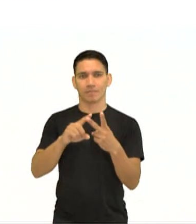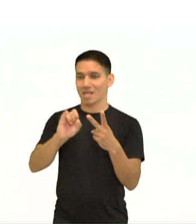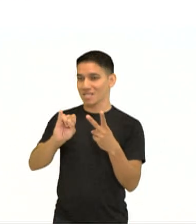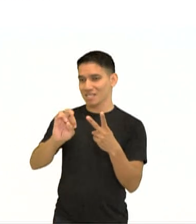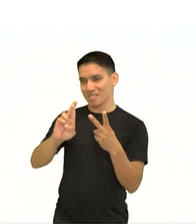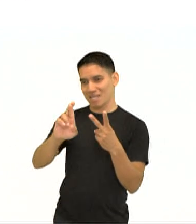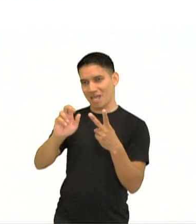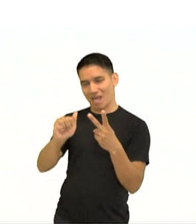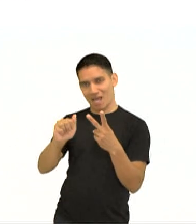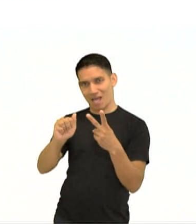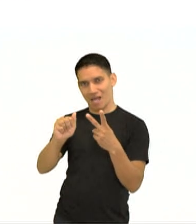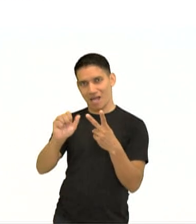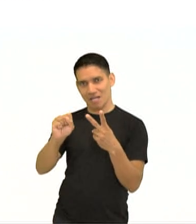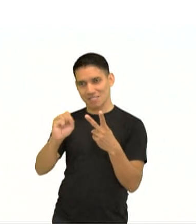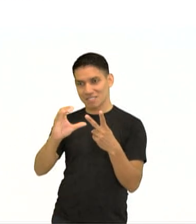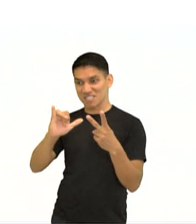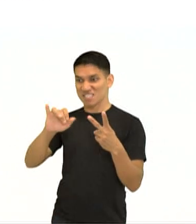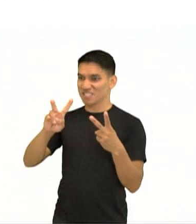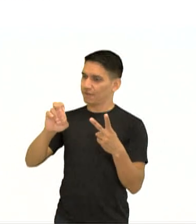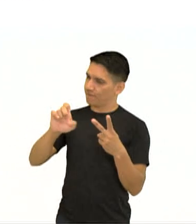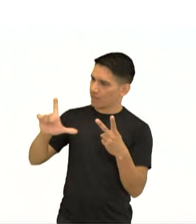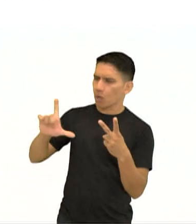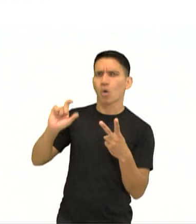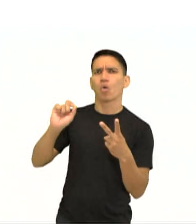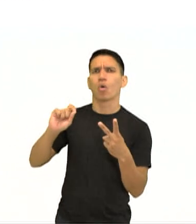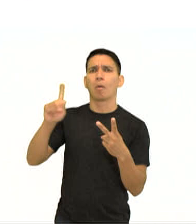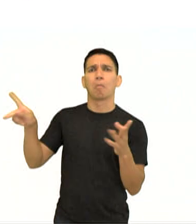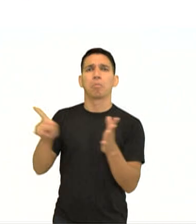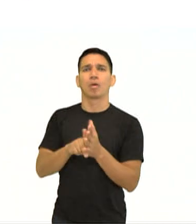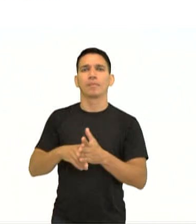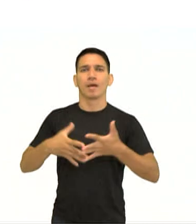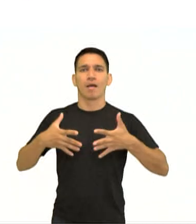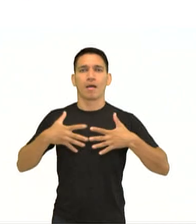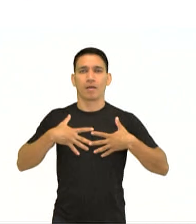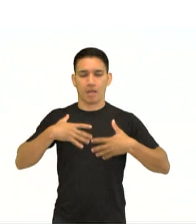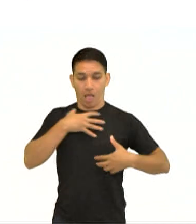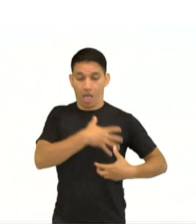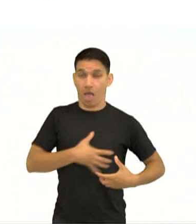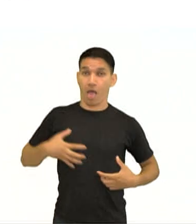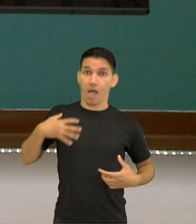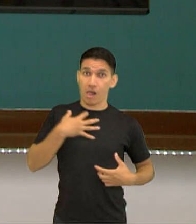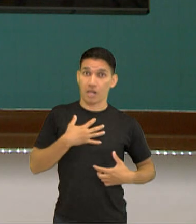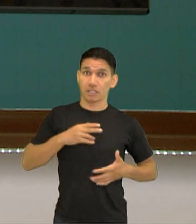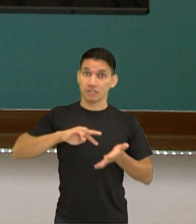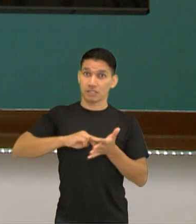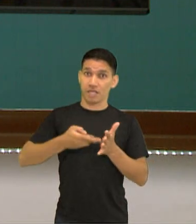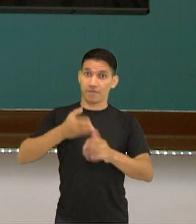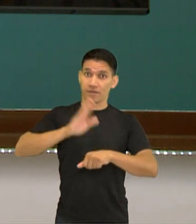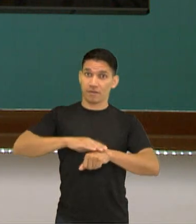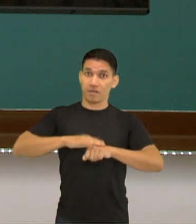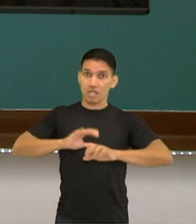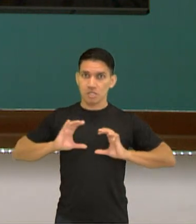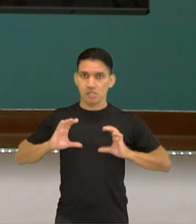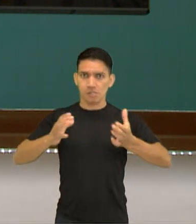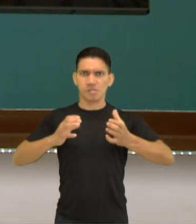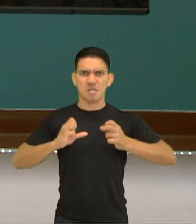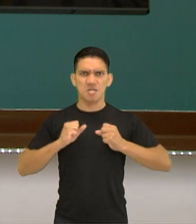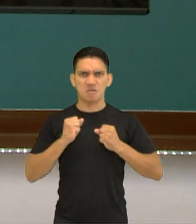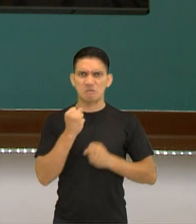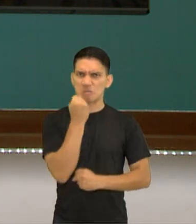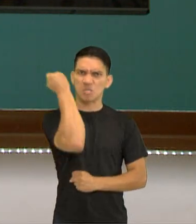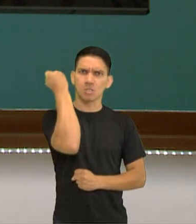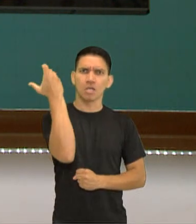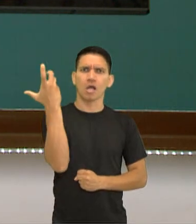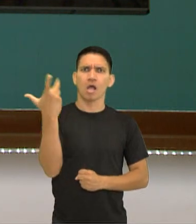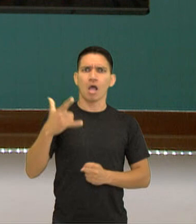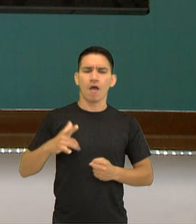alma irracível, é aquela que se localiza no peito. Ela representa a coragem, a ira, os